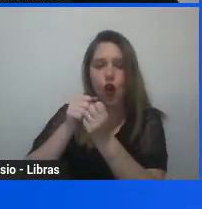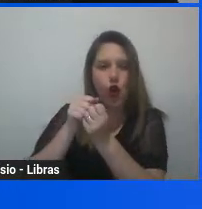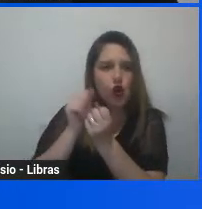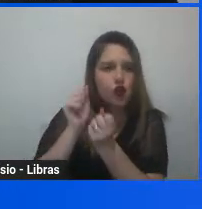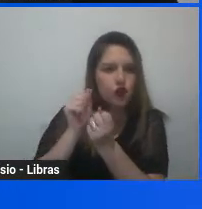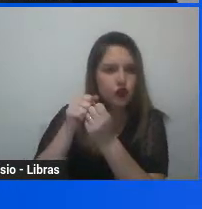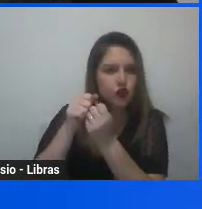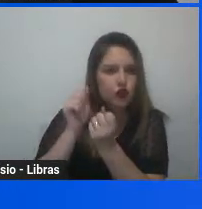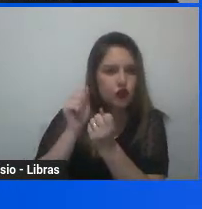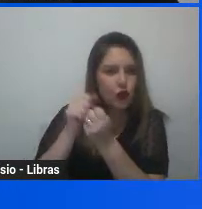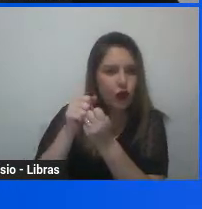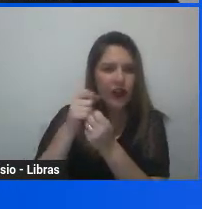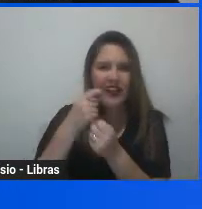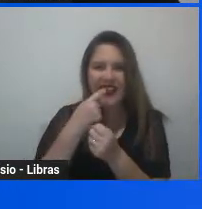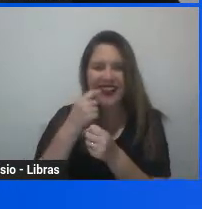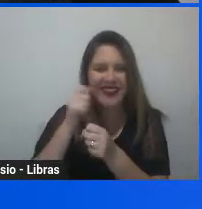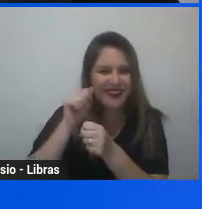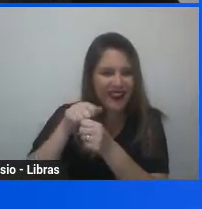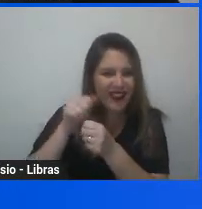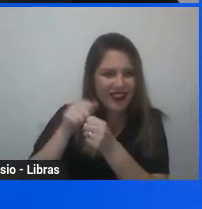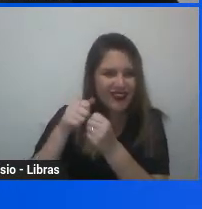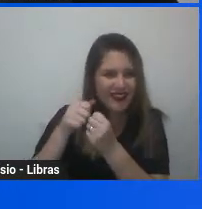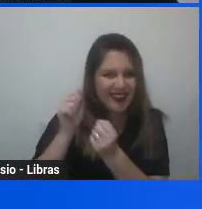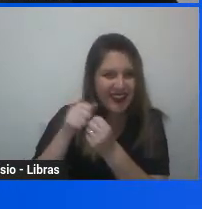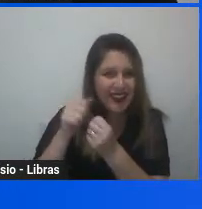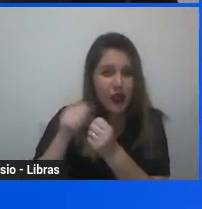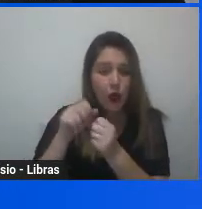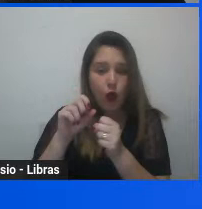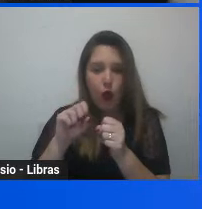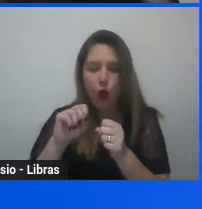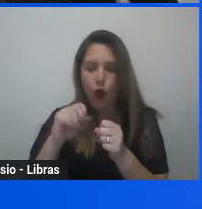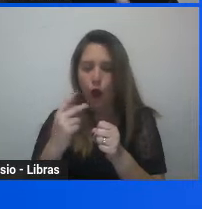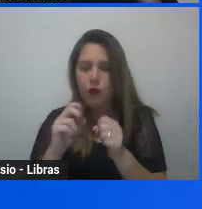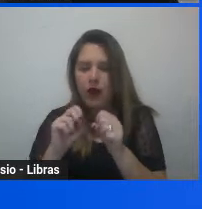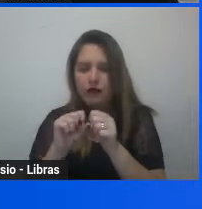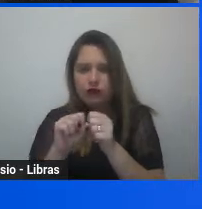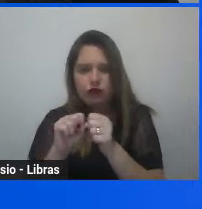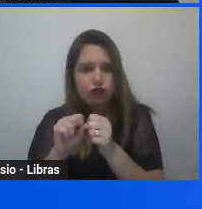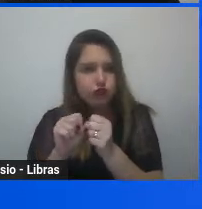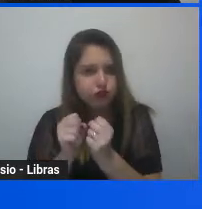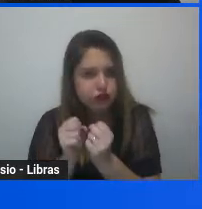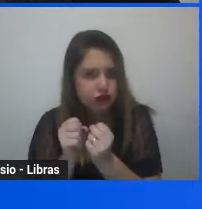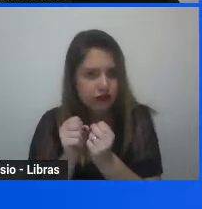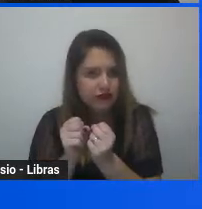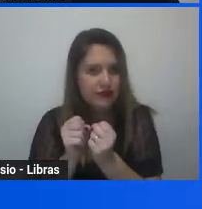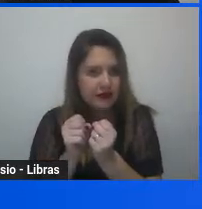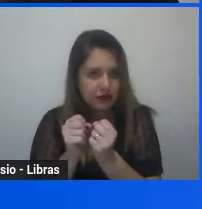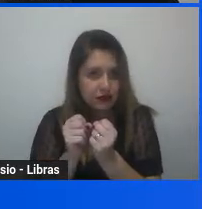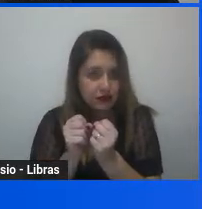nosso slide, nós vemos aí uma quebra da continuidade óssea.